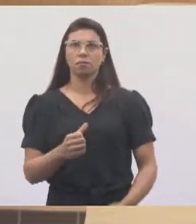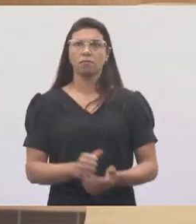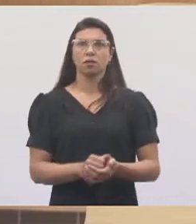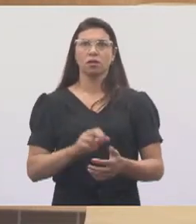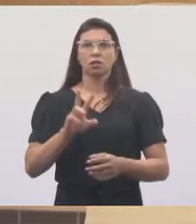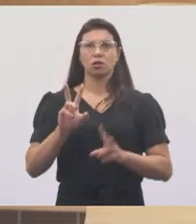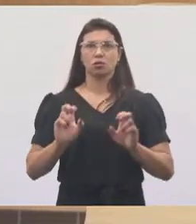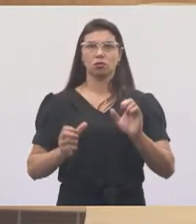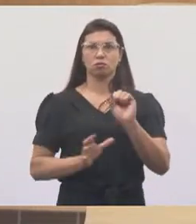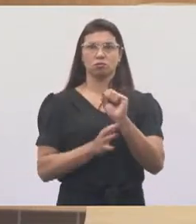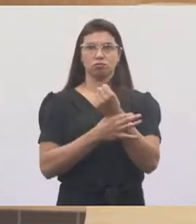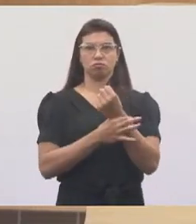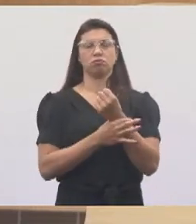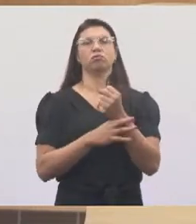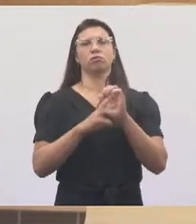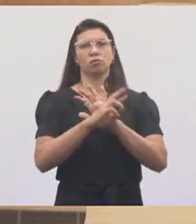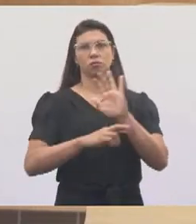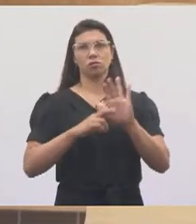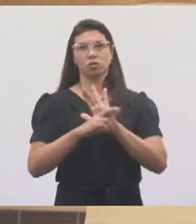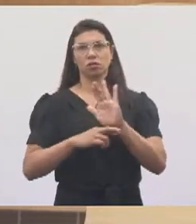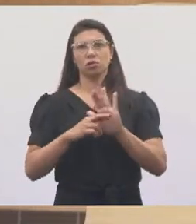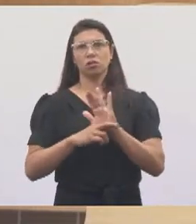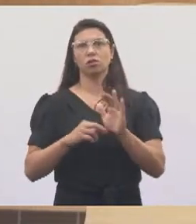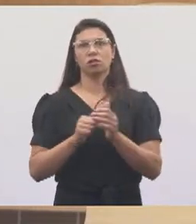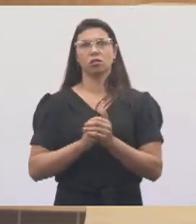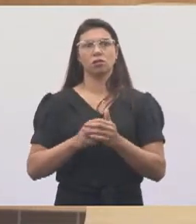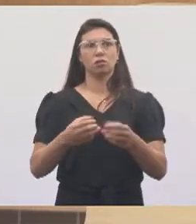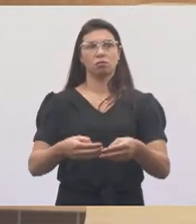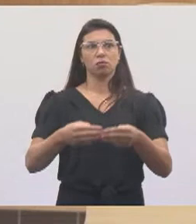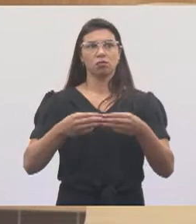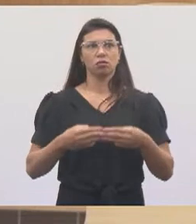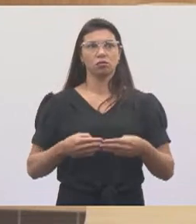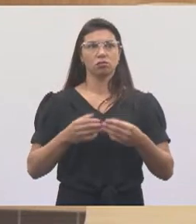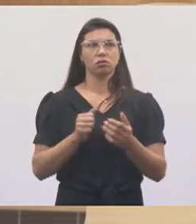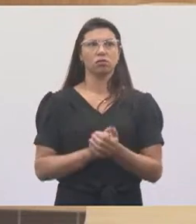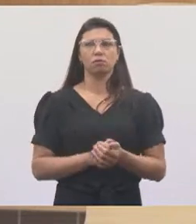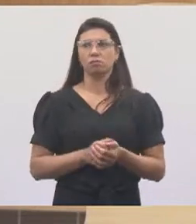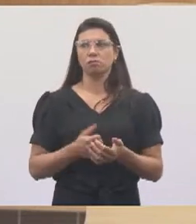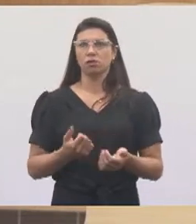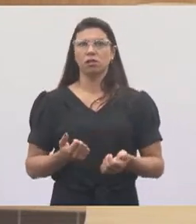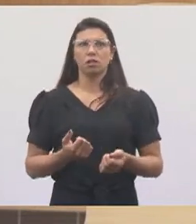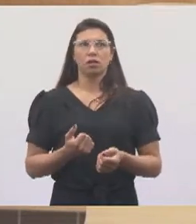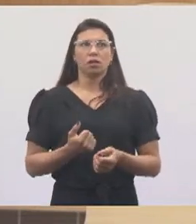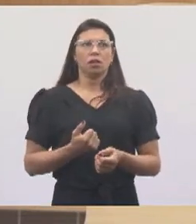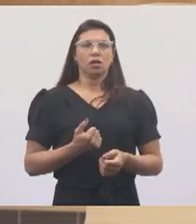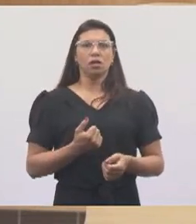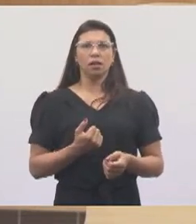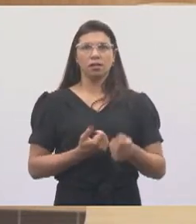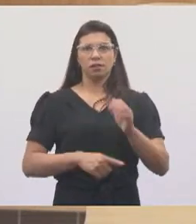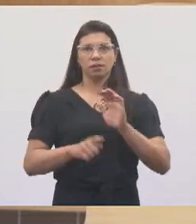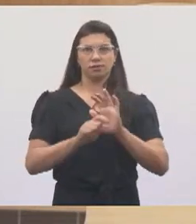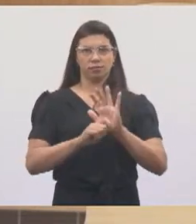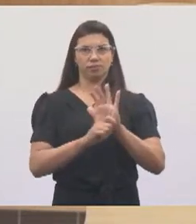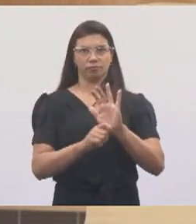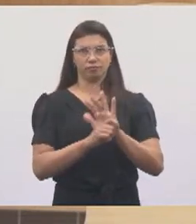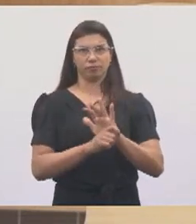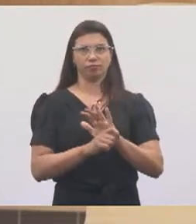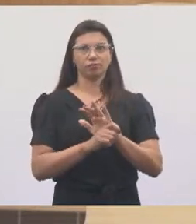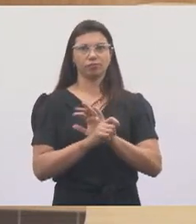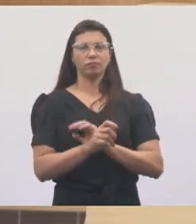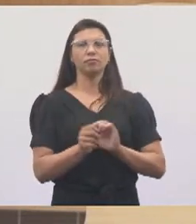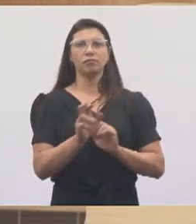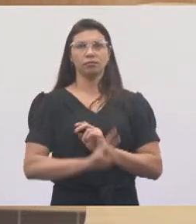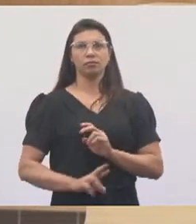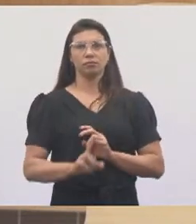junto à Delegacia de Investigações Gerais. Moção congratulatória de apoio à Delegacia de Investigações sobre Entorpecentes pela iniciativa da